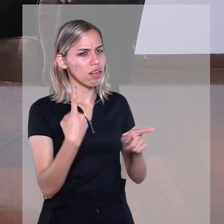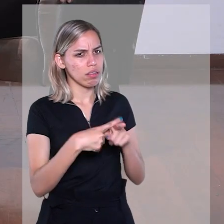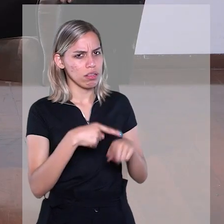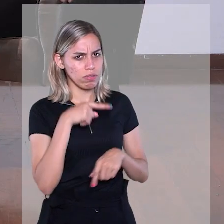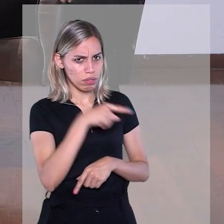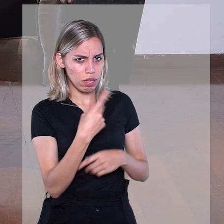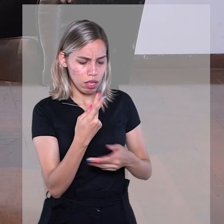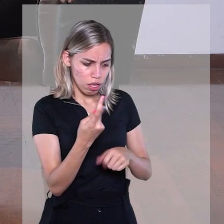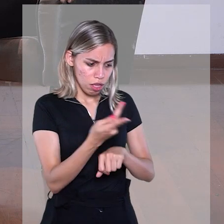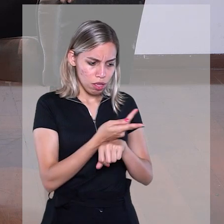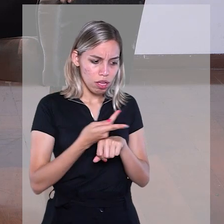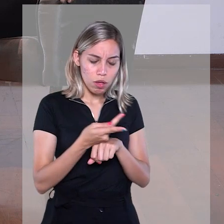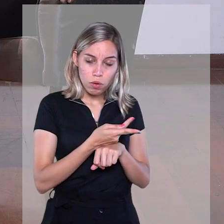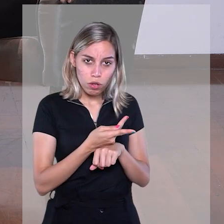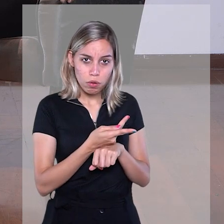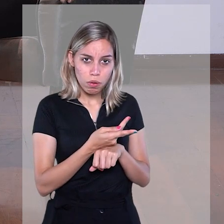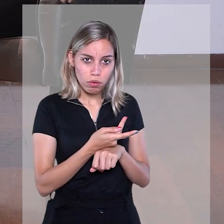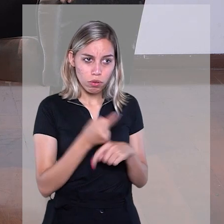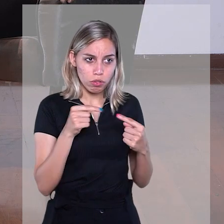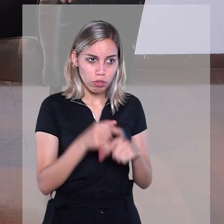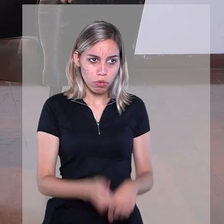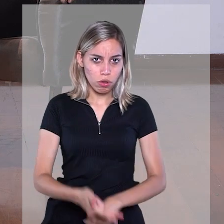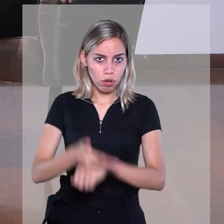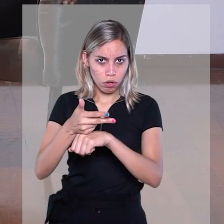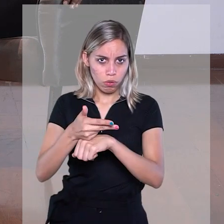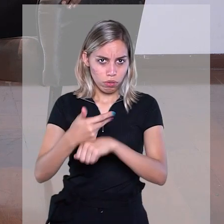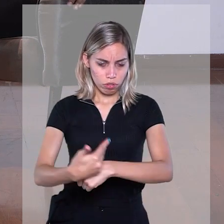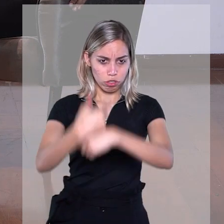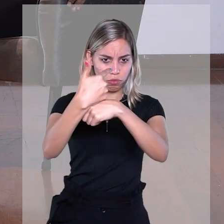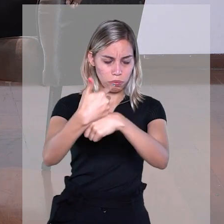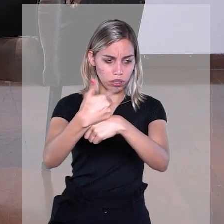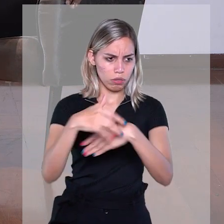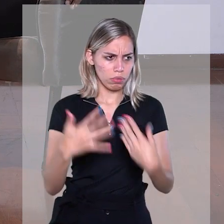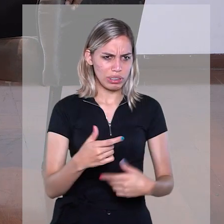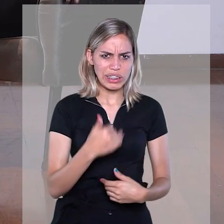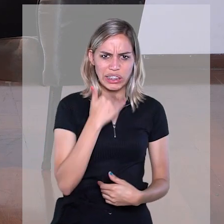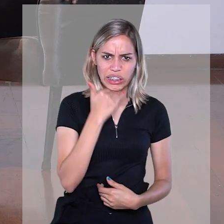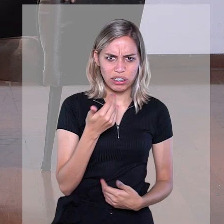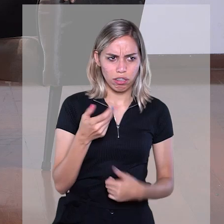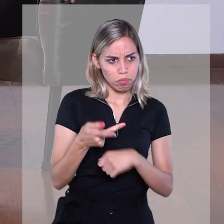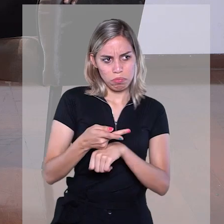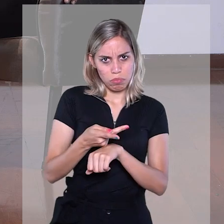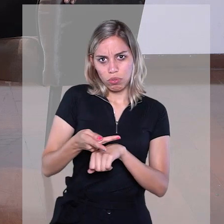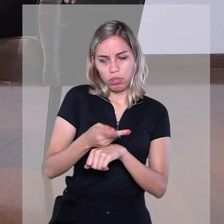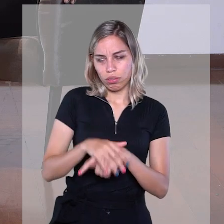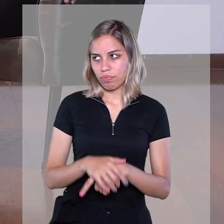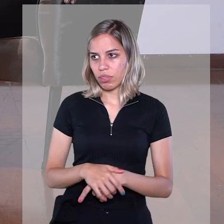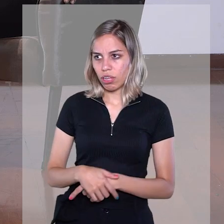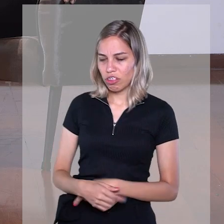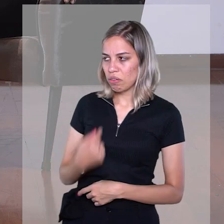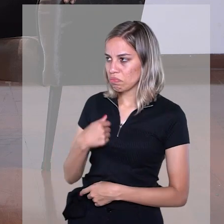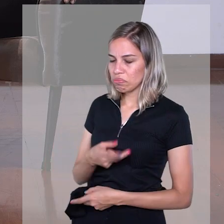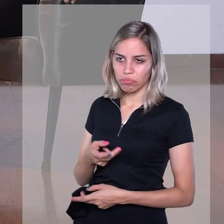que ninguém estava prestando atenção nisso? É porque é típico da minha sensibilidade prestar